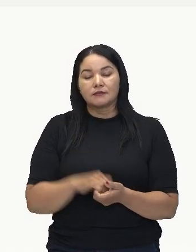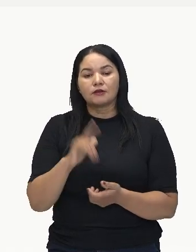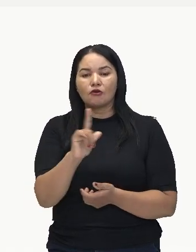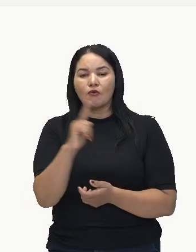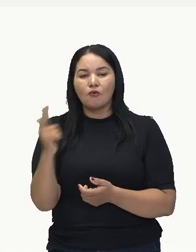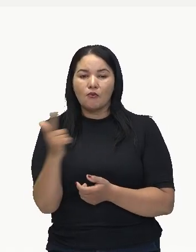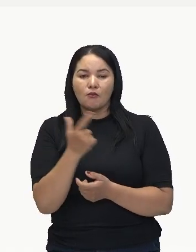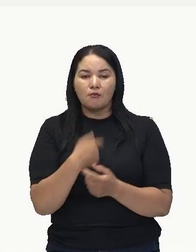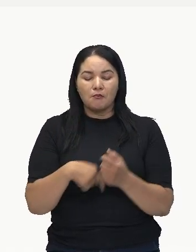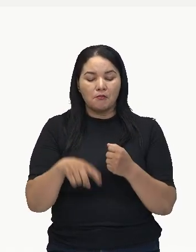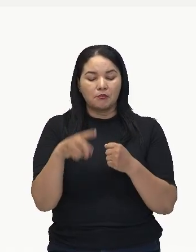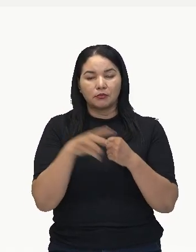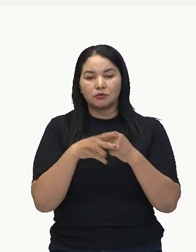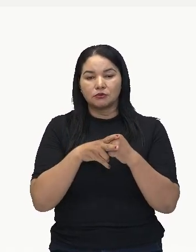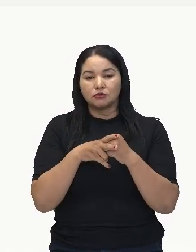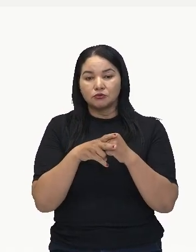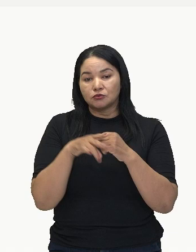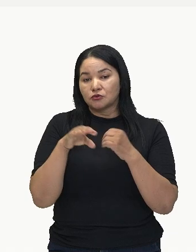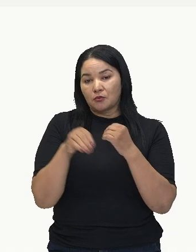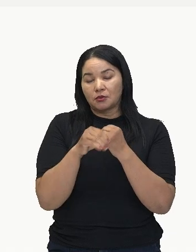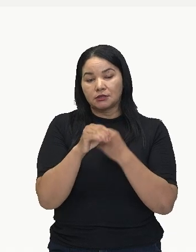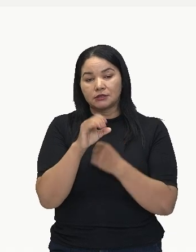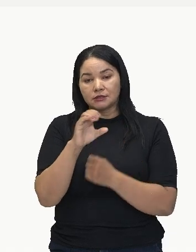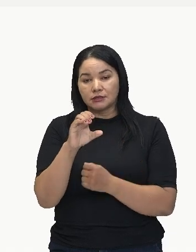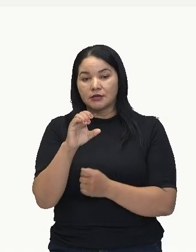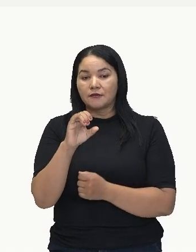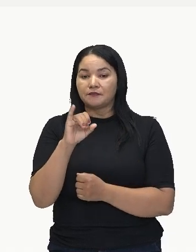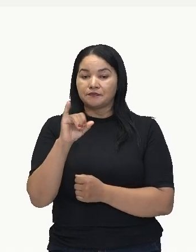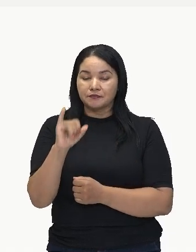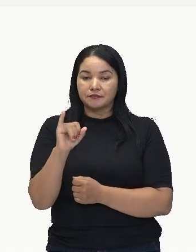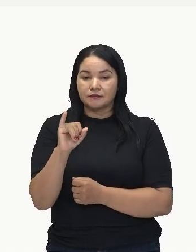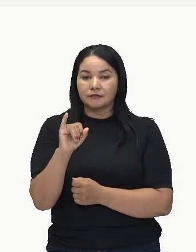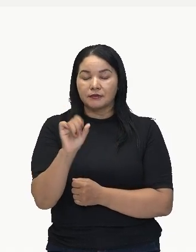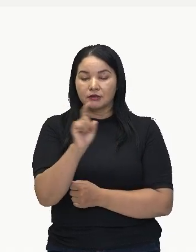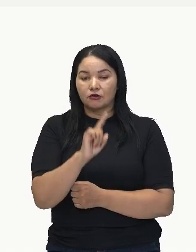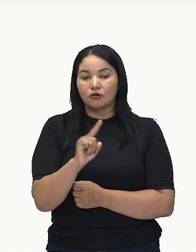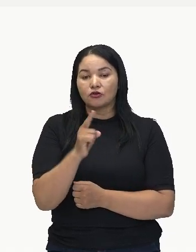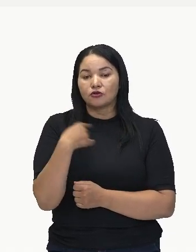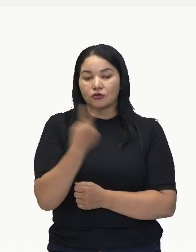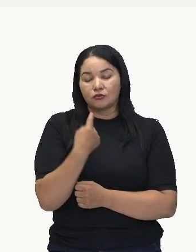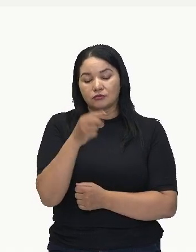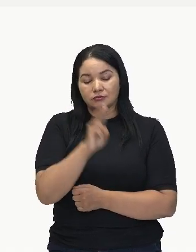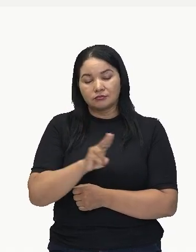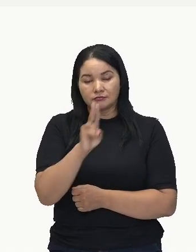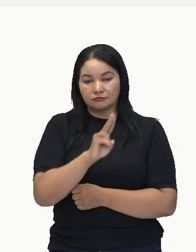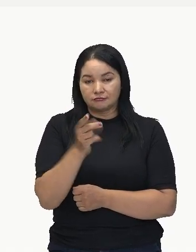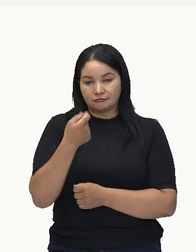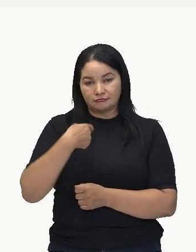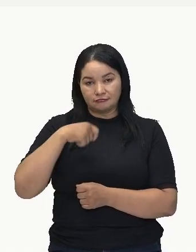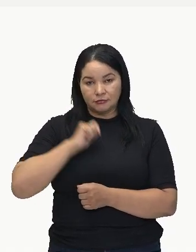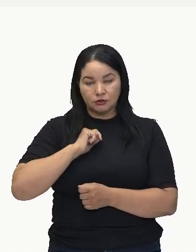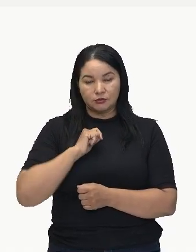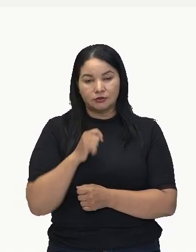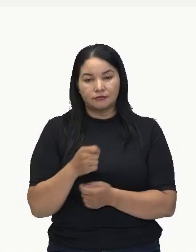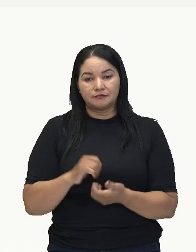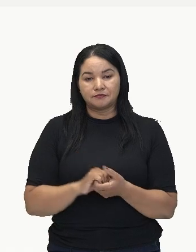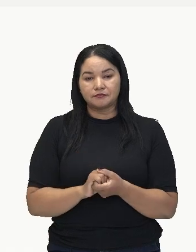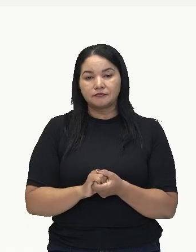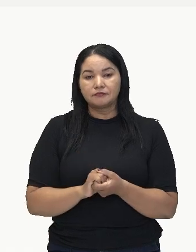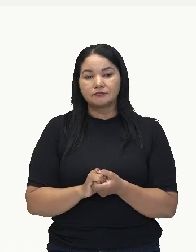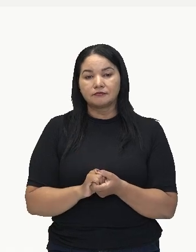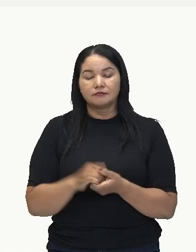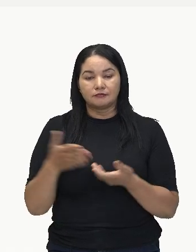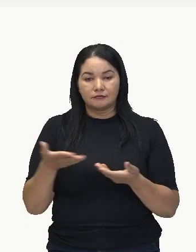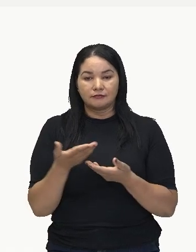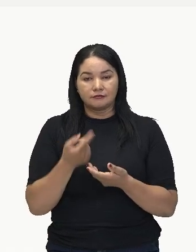pronomes complementos indiretos que nós podemos fazer uso na língua espanhola? Né? Vamos entender a partir das pessoas do